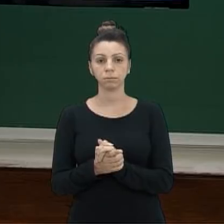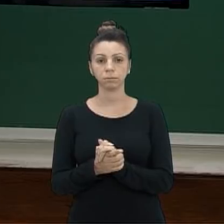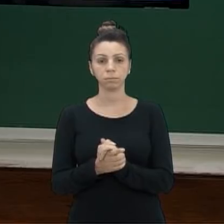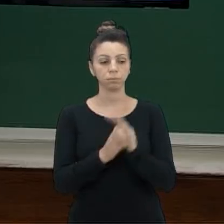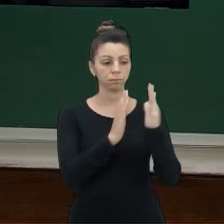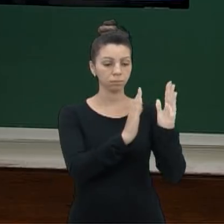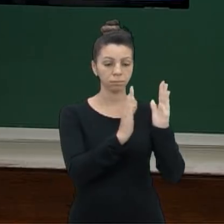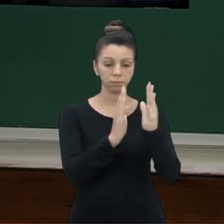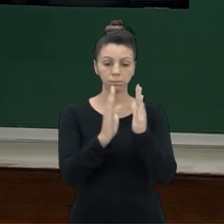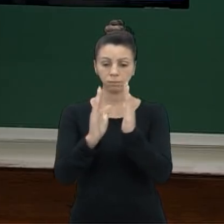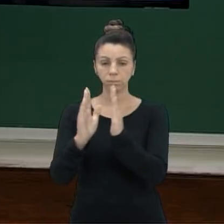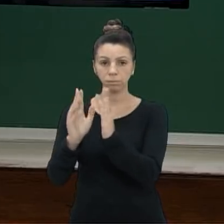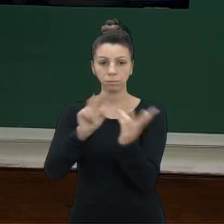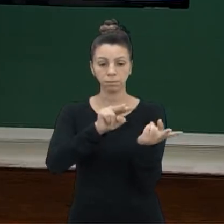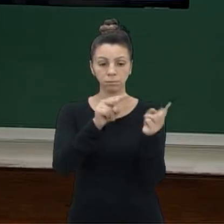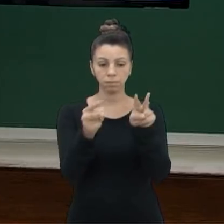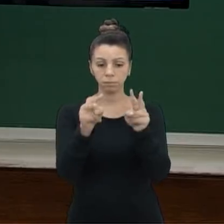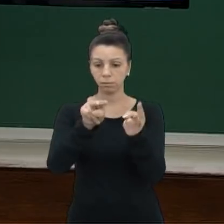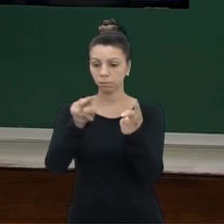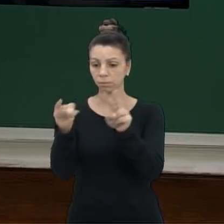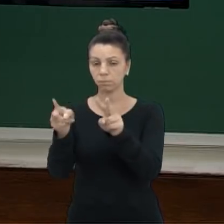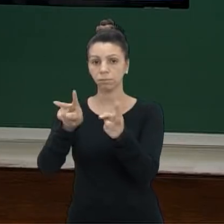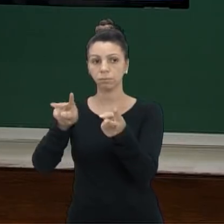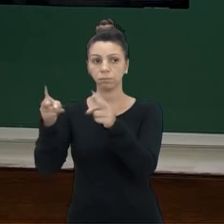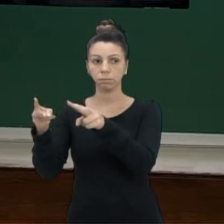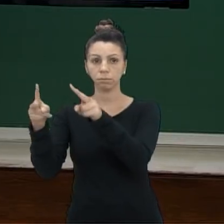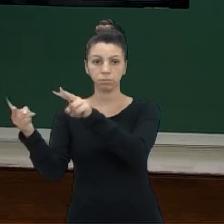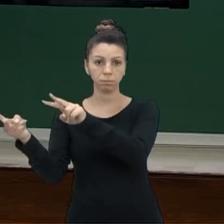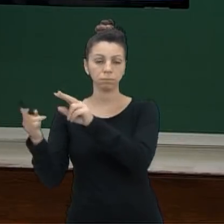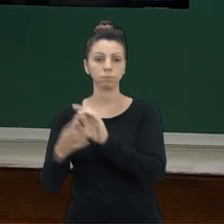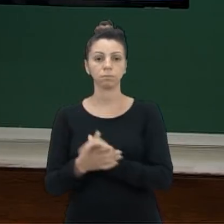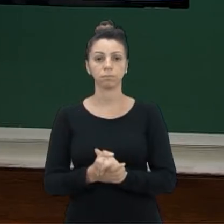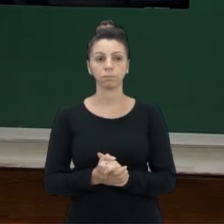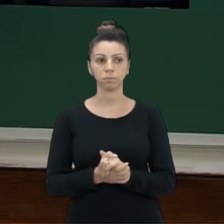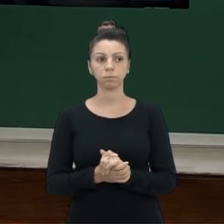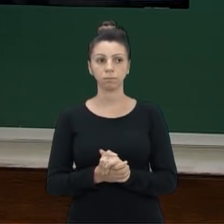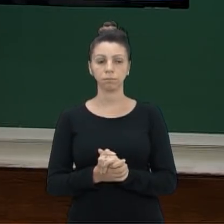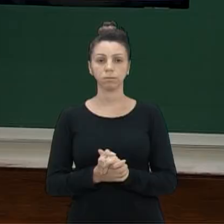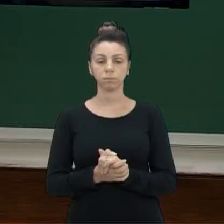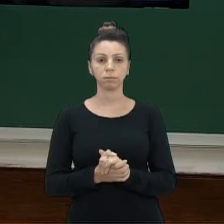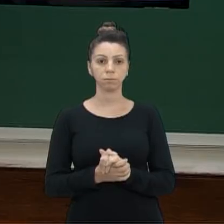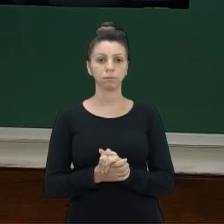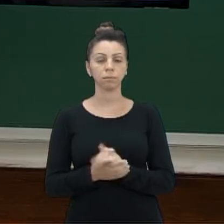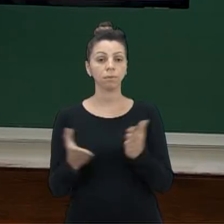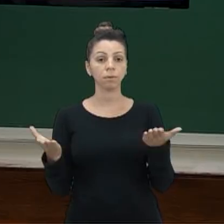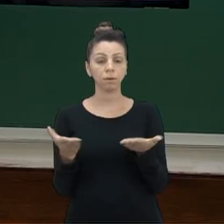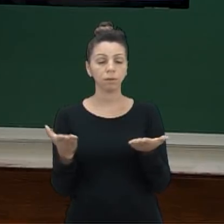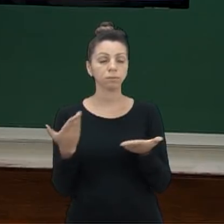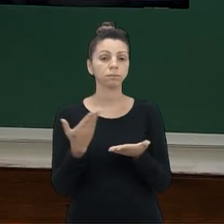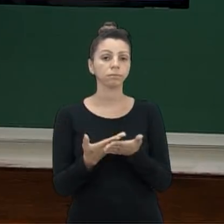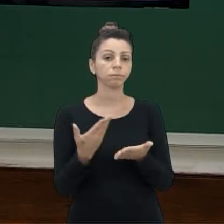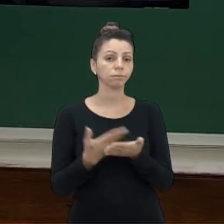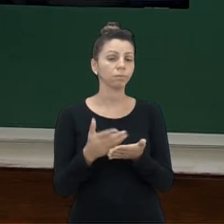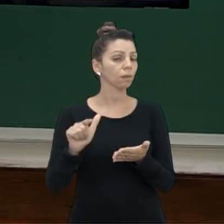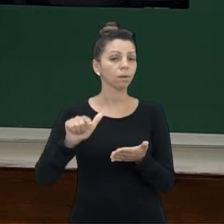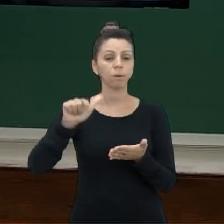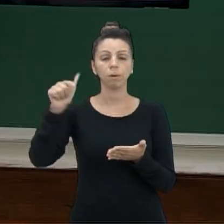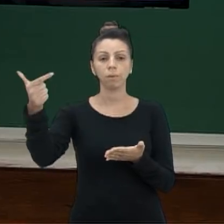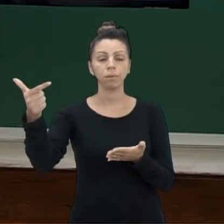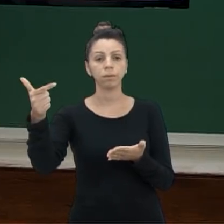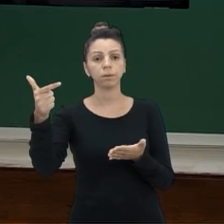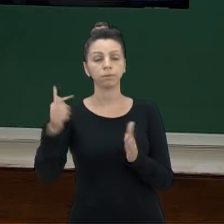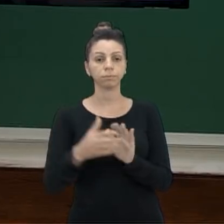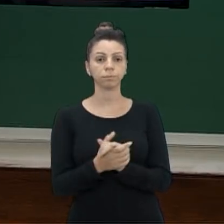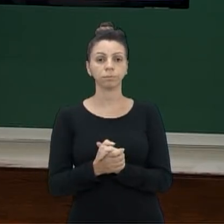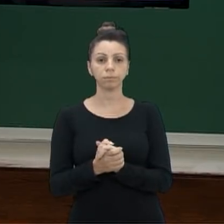grama, decigrama, centigrama e miligrama. Na aula de hoje, a gente vai ter outras unidades que a gente não